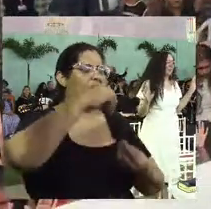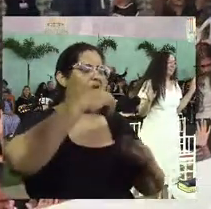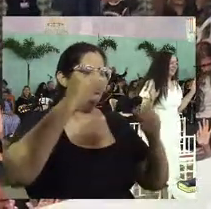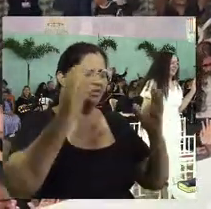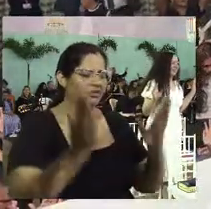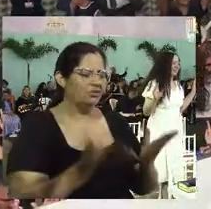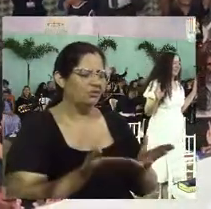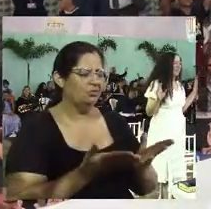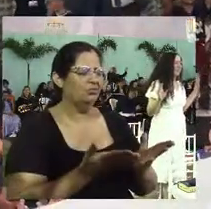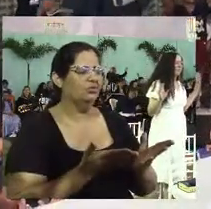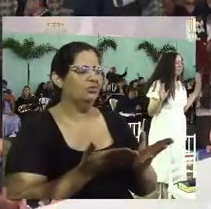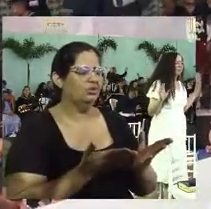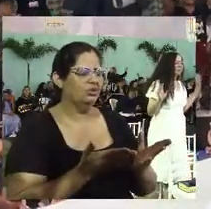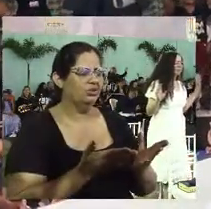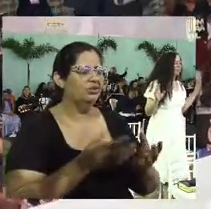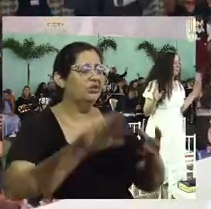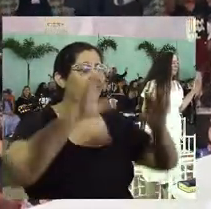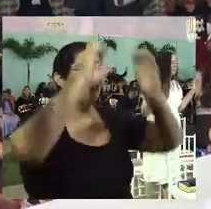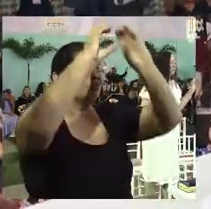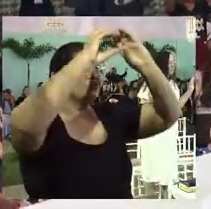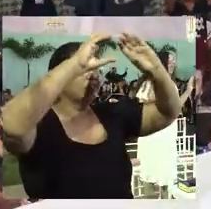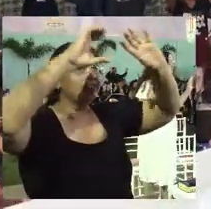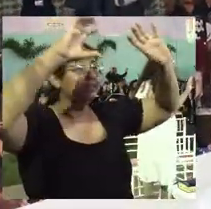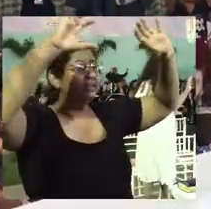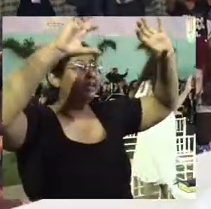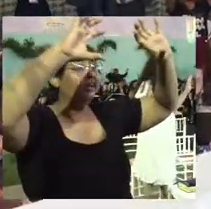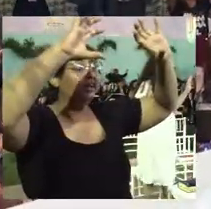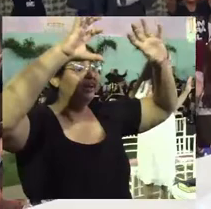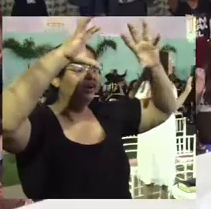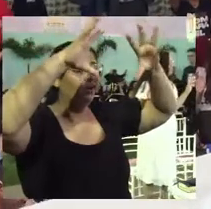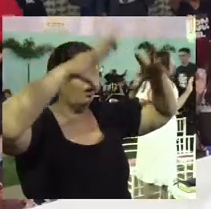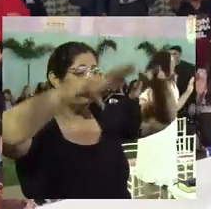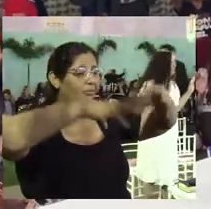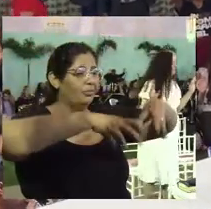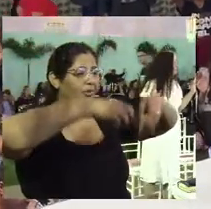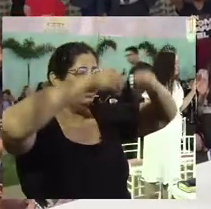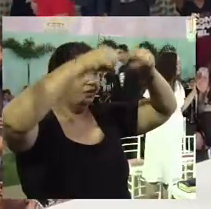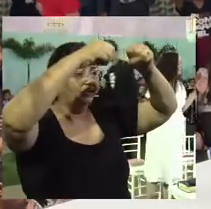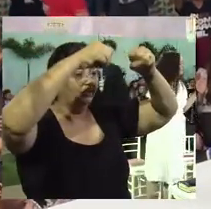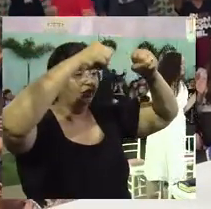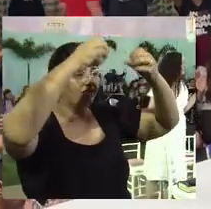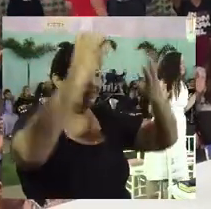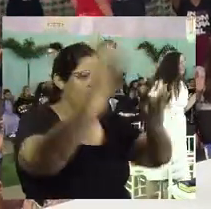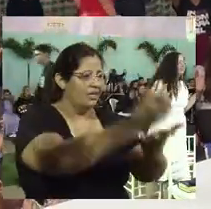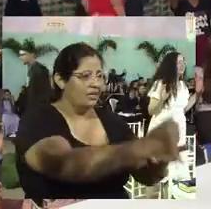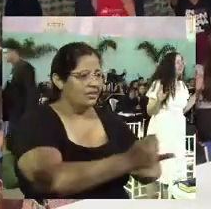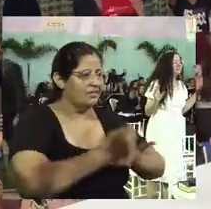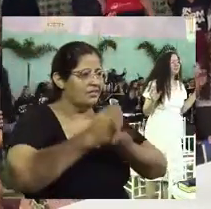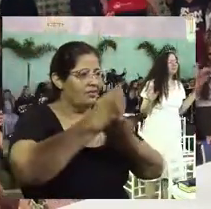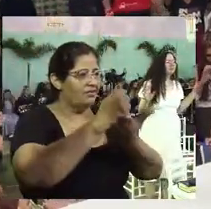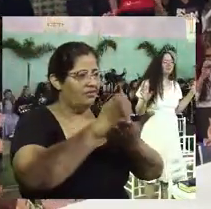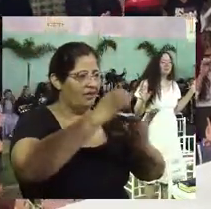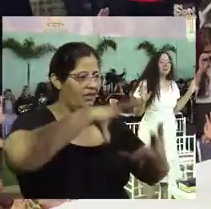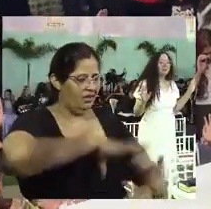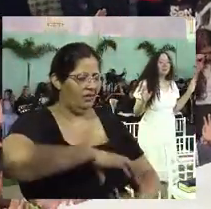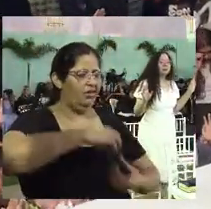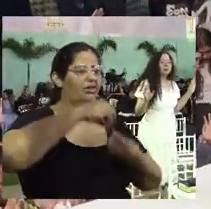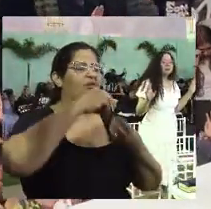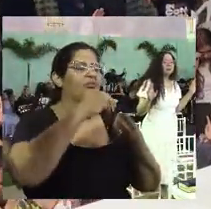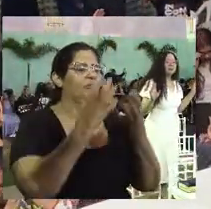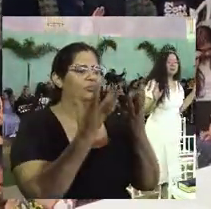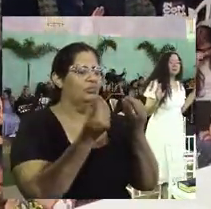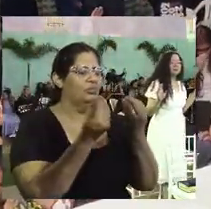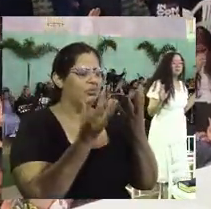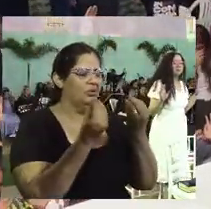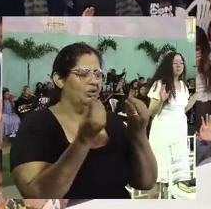aberto salvas das alminhas senhor a prioridade Ariquemes é a salvação de almas ó Deus é mais